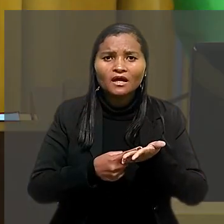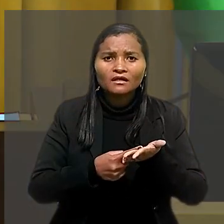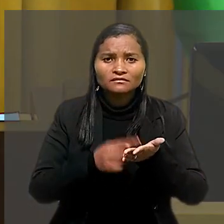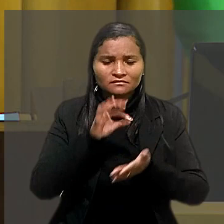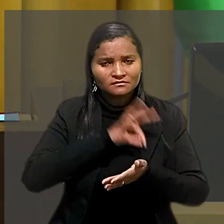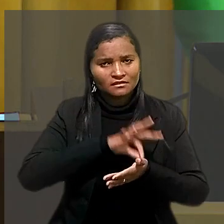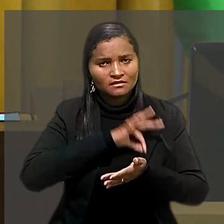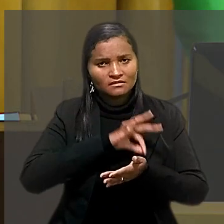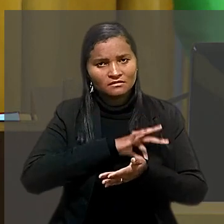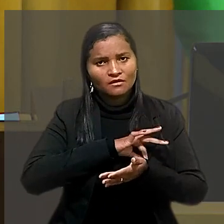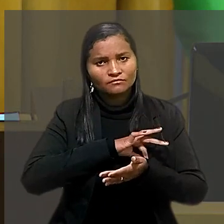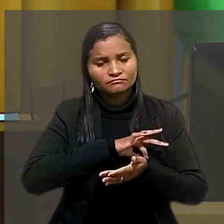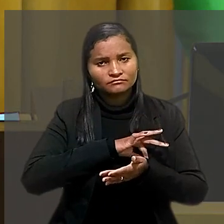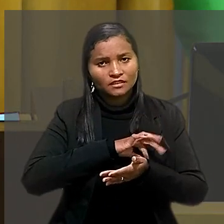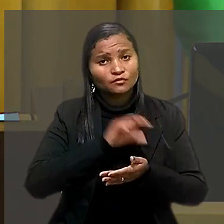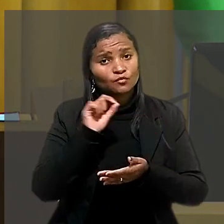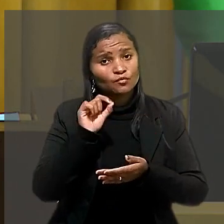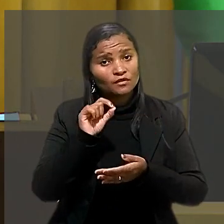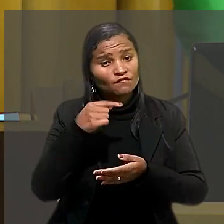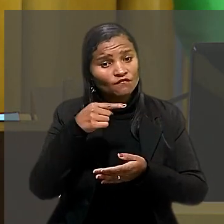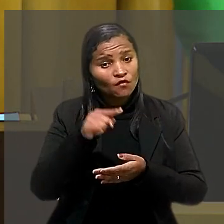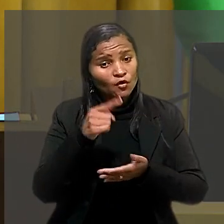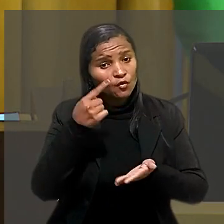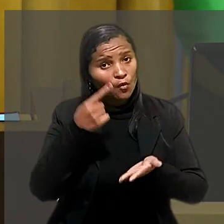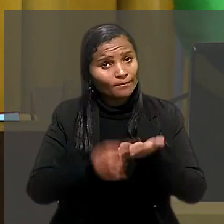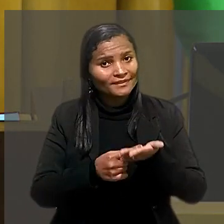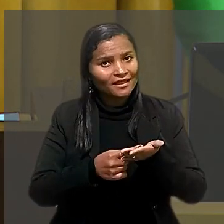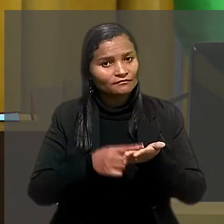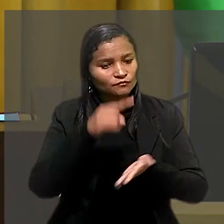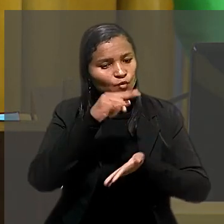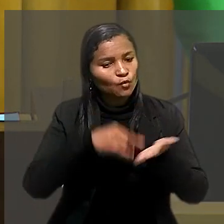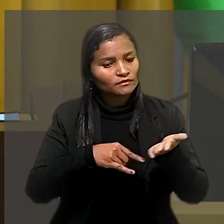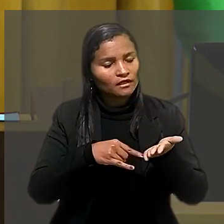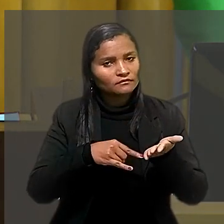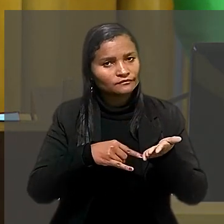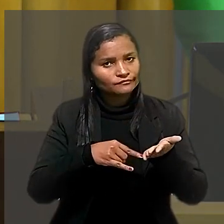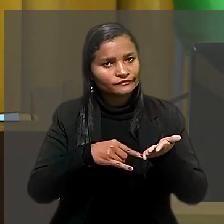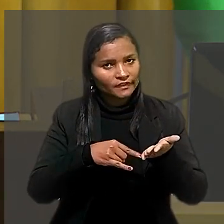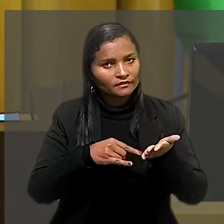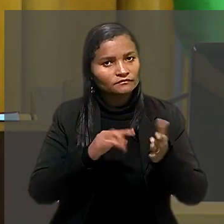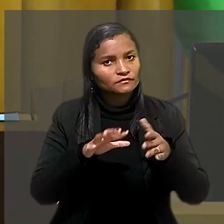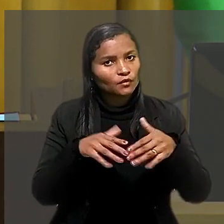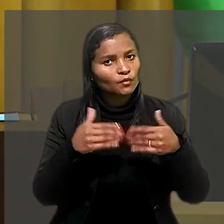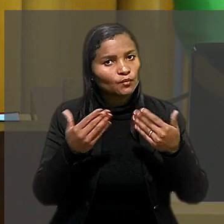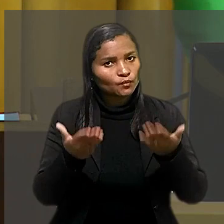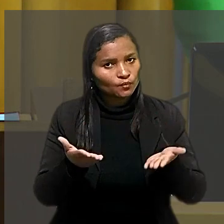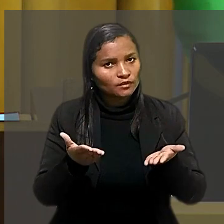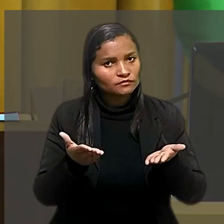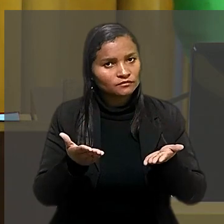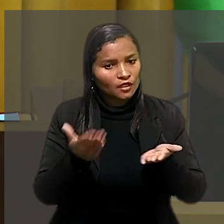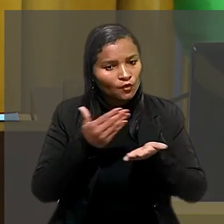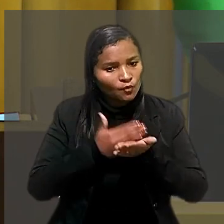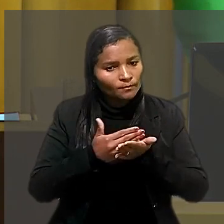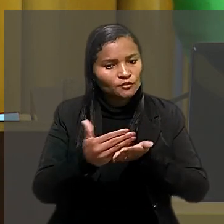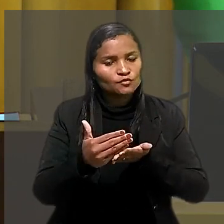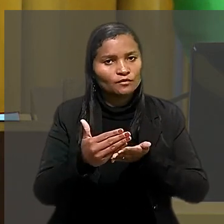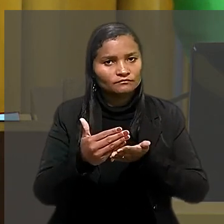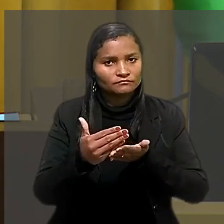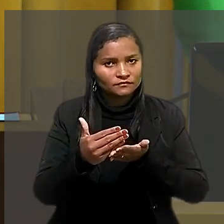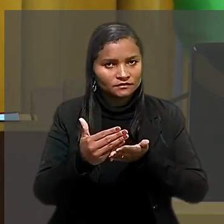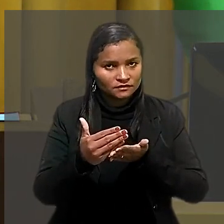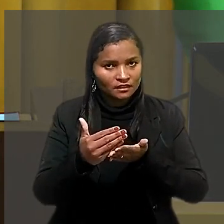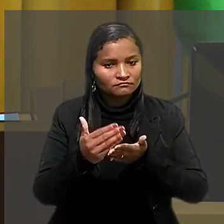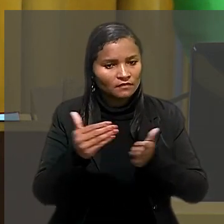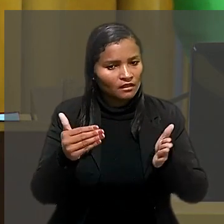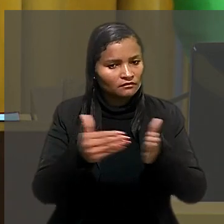pactuação salarial, daquilo que foi pactuado no contrato quando de seu